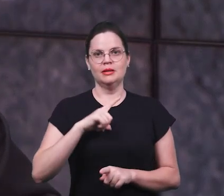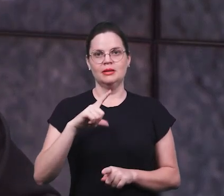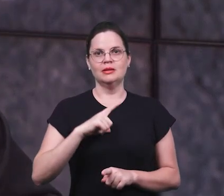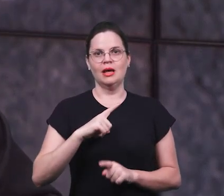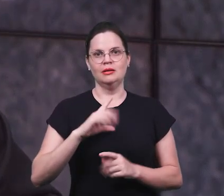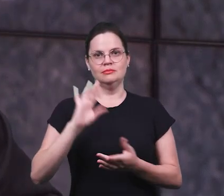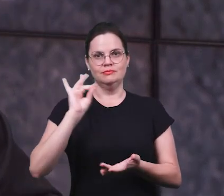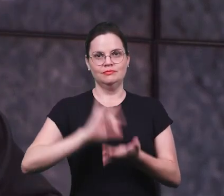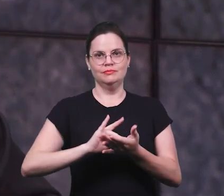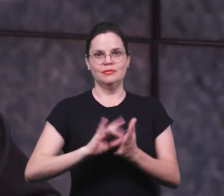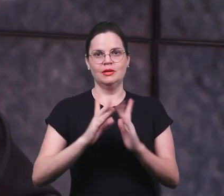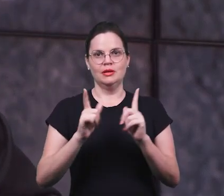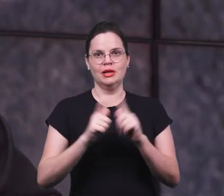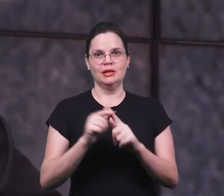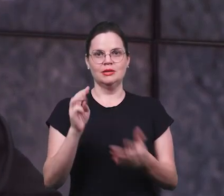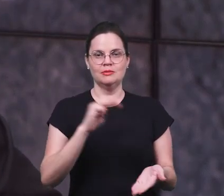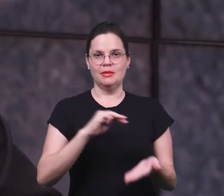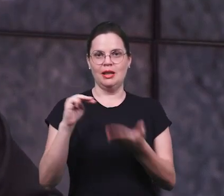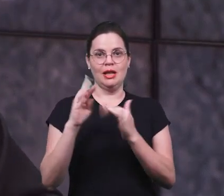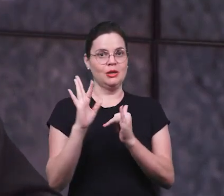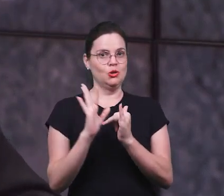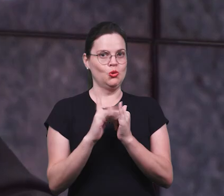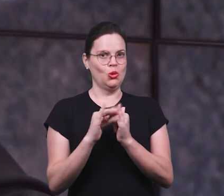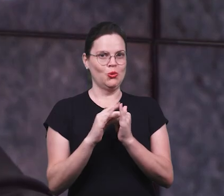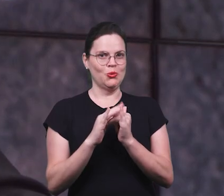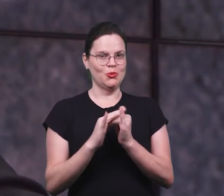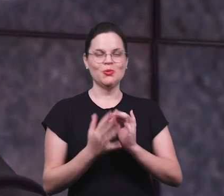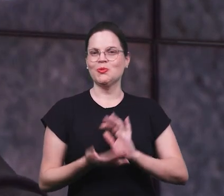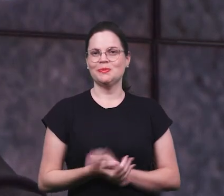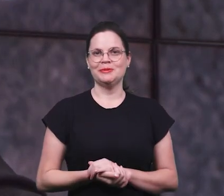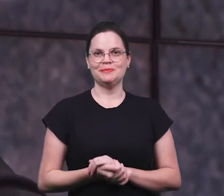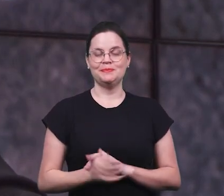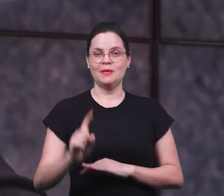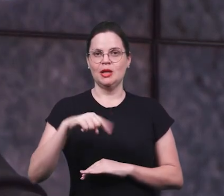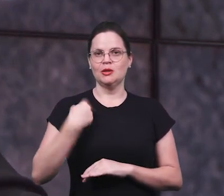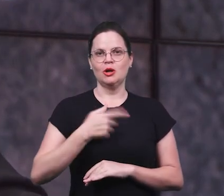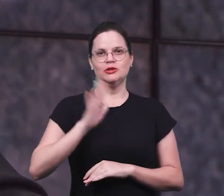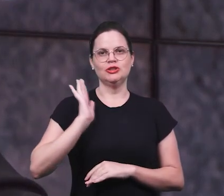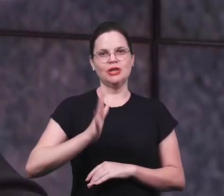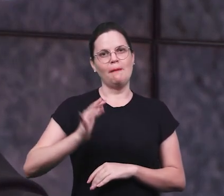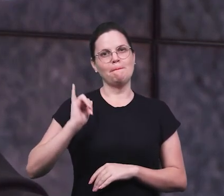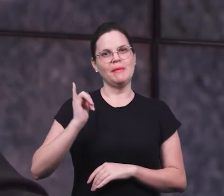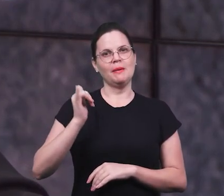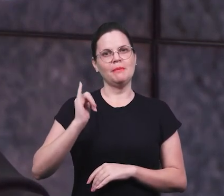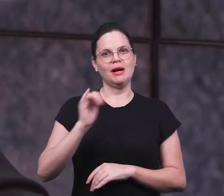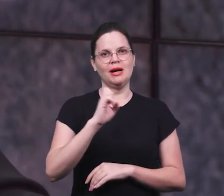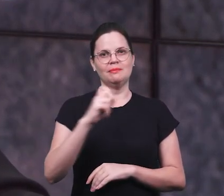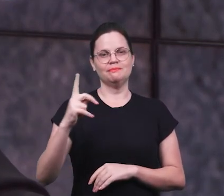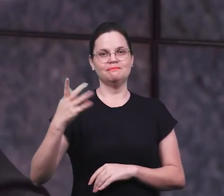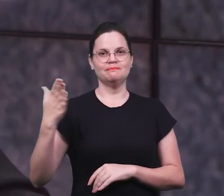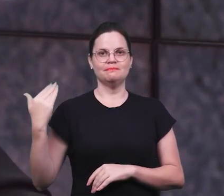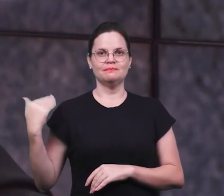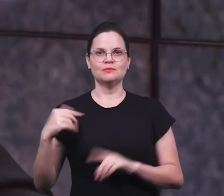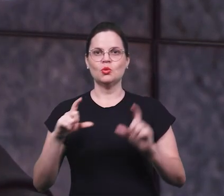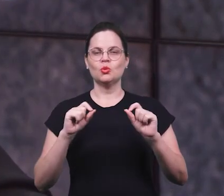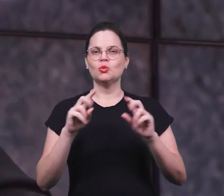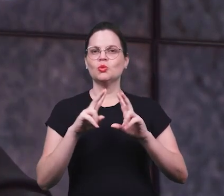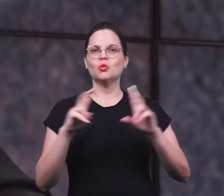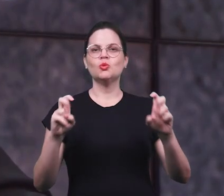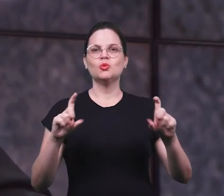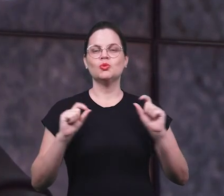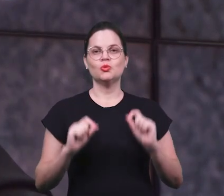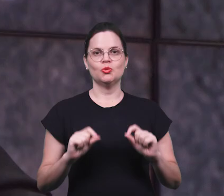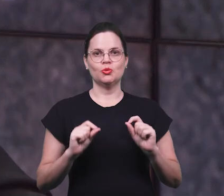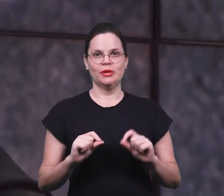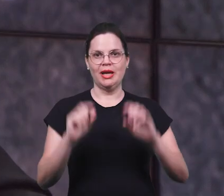da Igreja Cristã Maranata no YouTube. Nós falamos no episódio anterior sobre o Evangelho